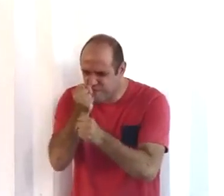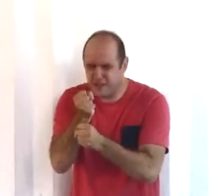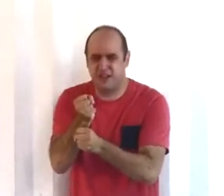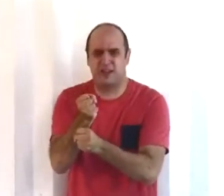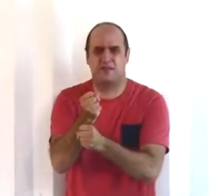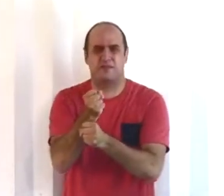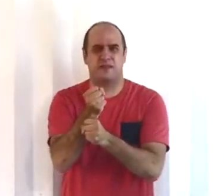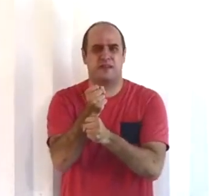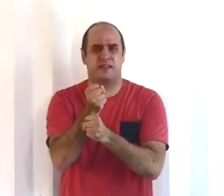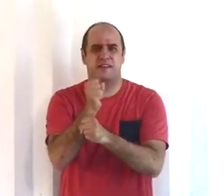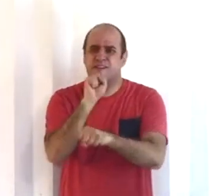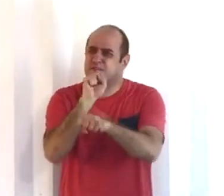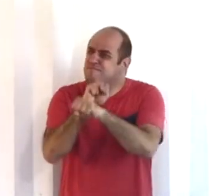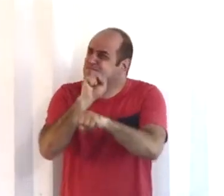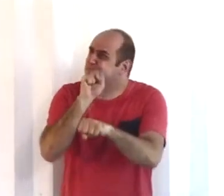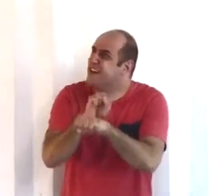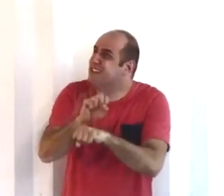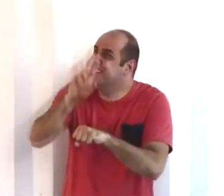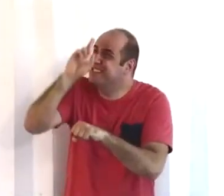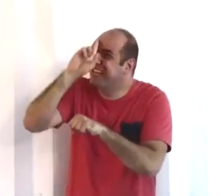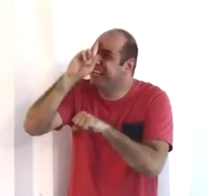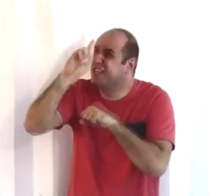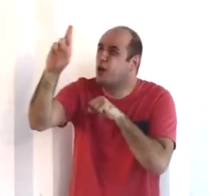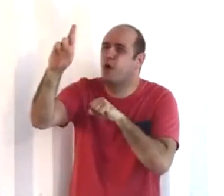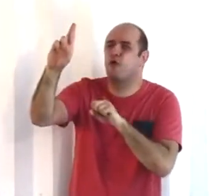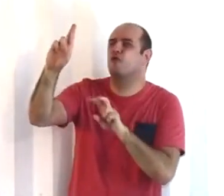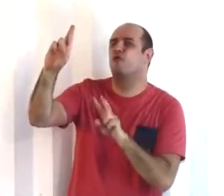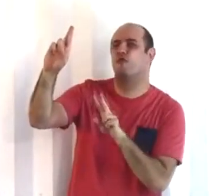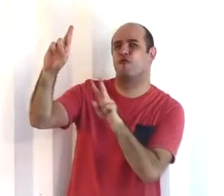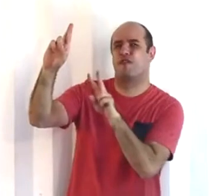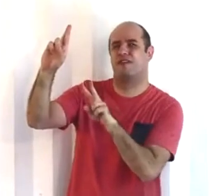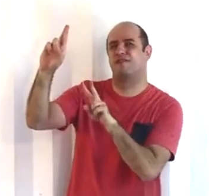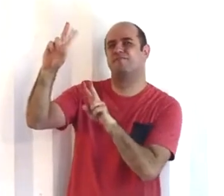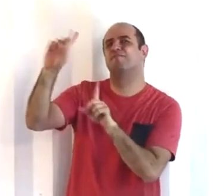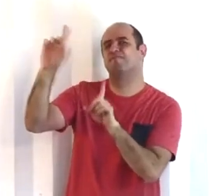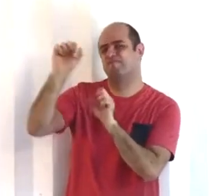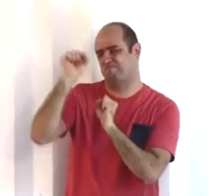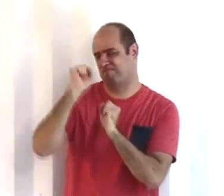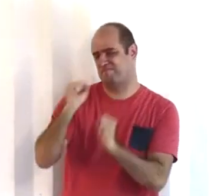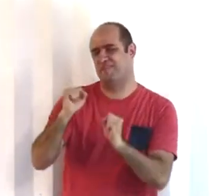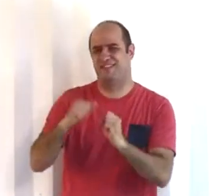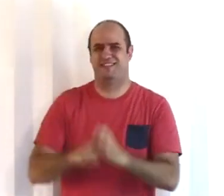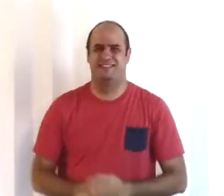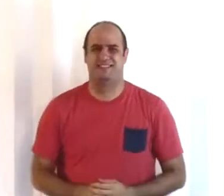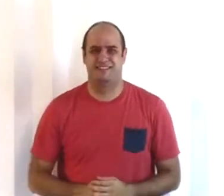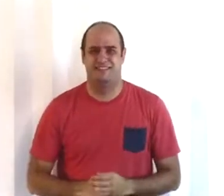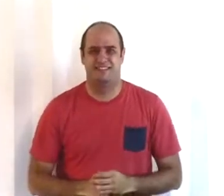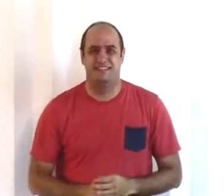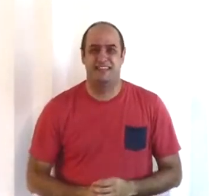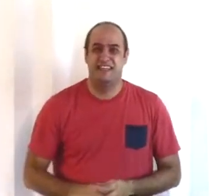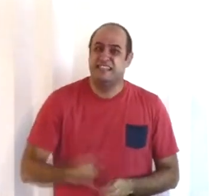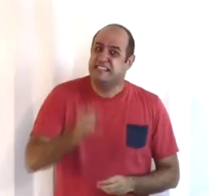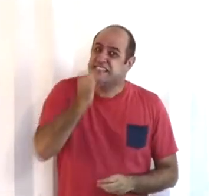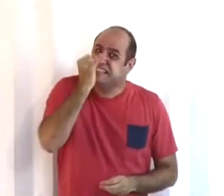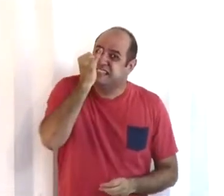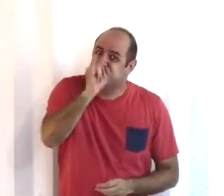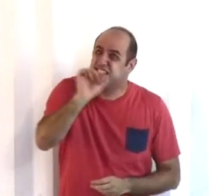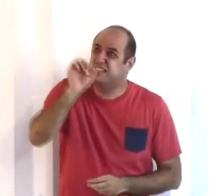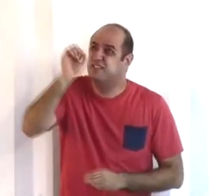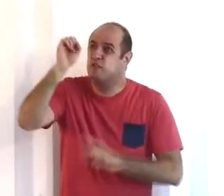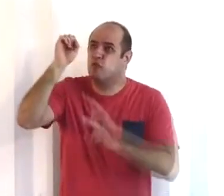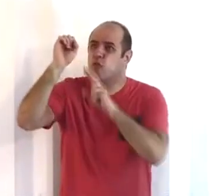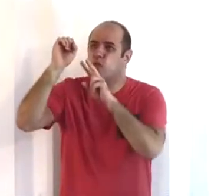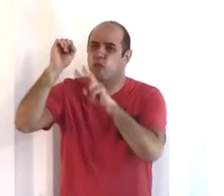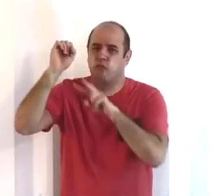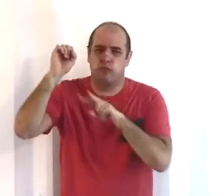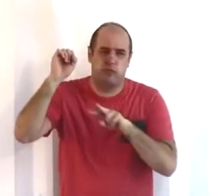você verá a mão poderosa do Senhor. Se você desesperar do Senhor, até quando o Senhor operar, você não